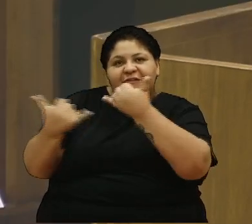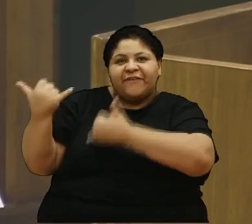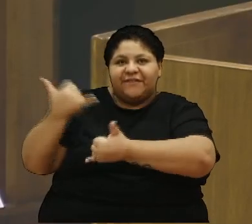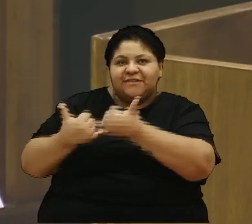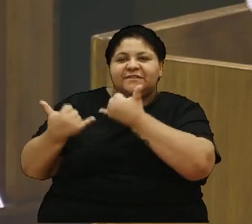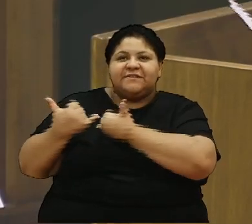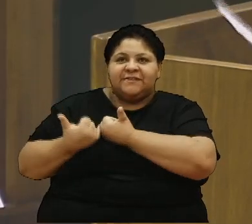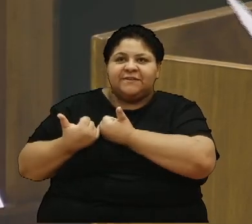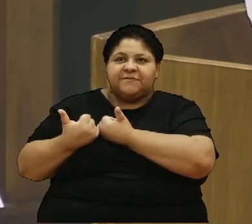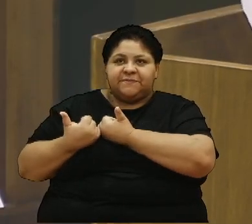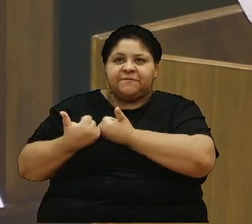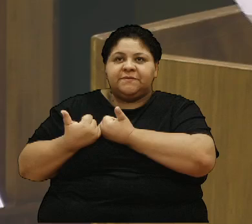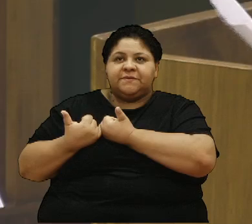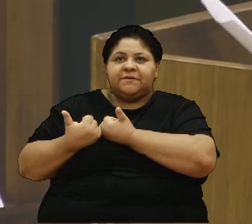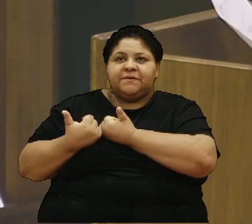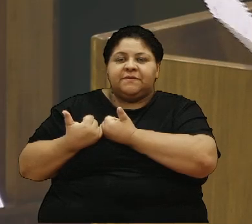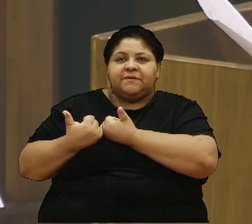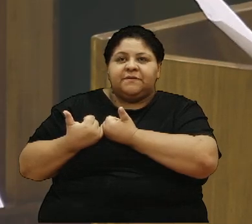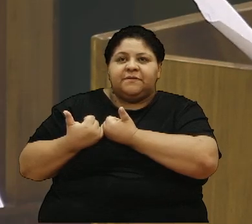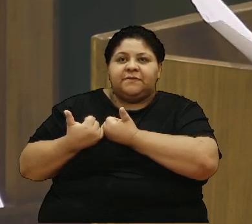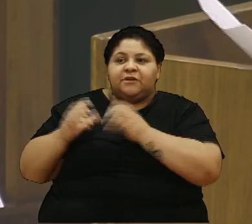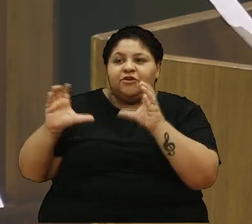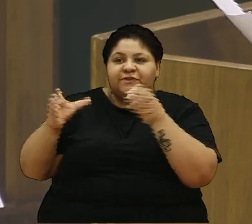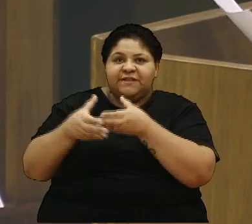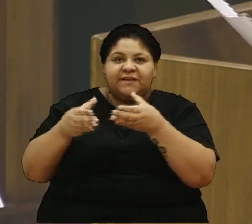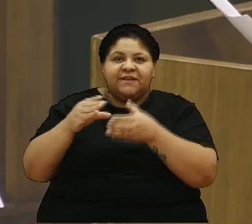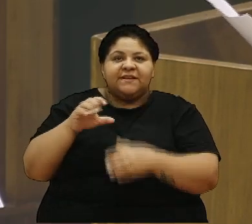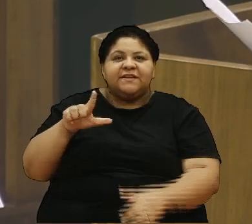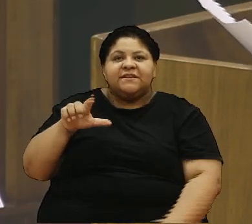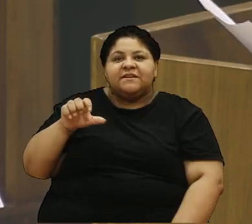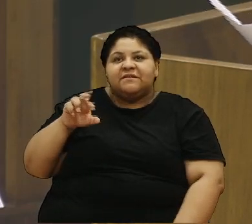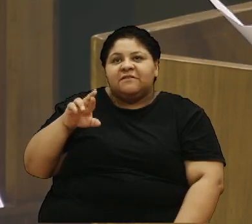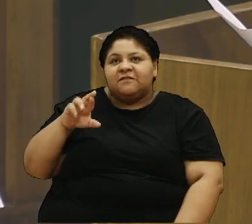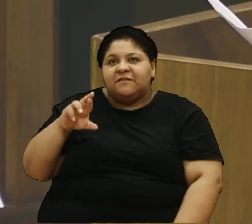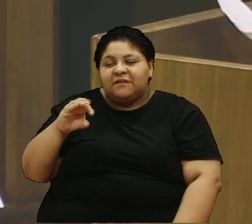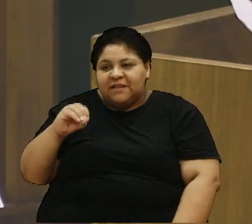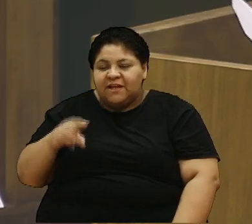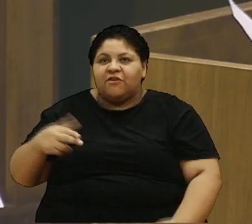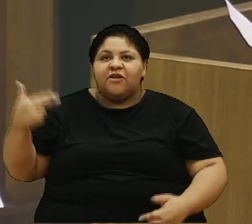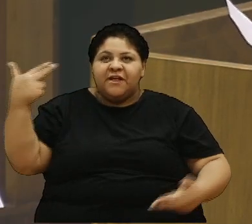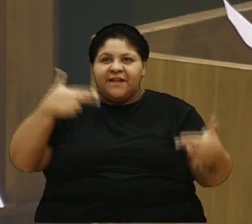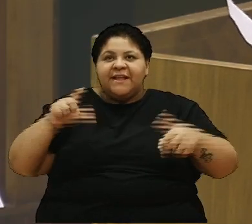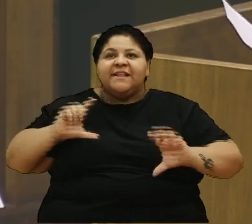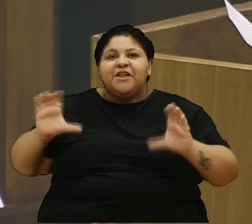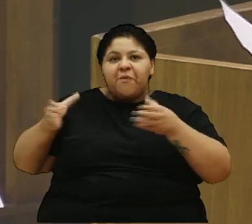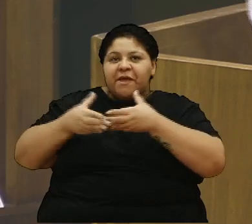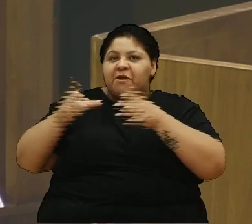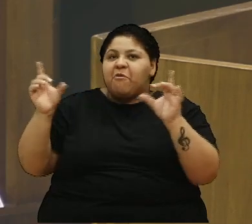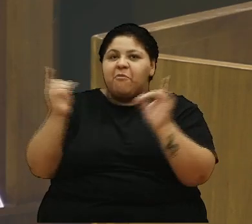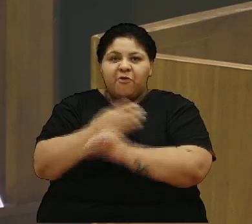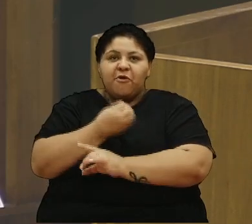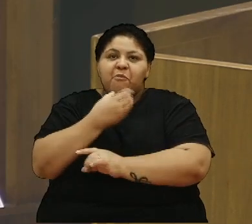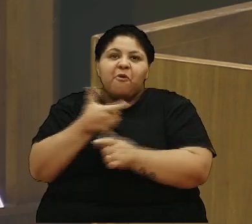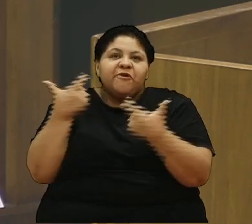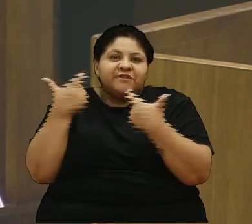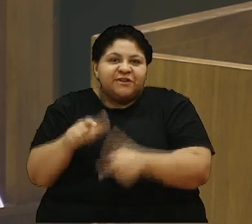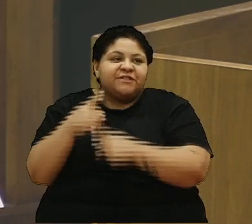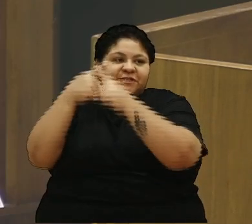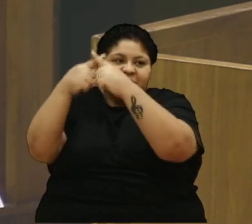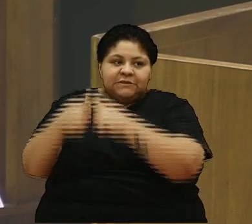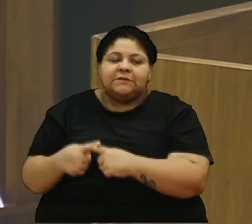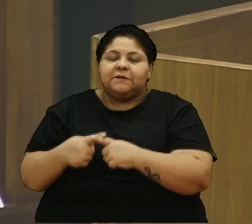meus amigos, o Douglas Caron, lá do Celeiro das Armas, né, que tem a equipe Tauras. Então, boa sorte para vocês no campeonato, né, espero